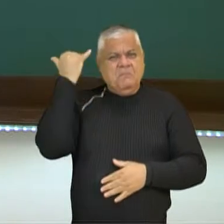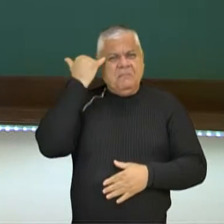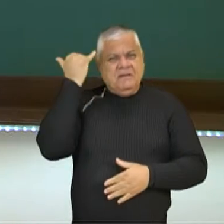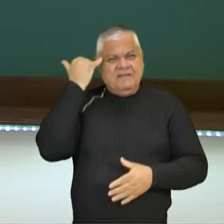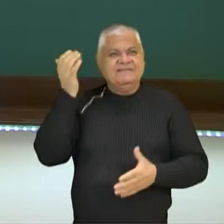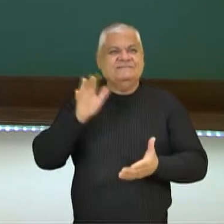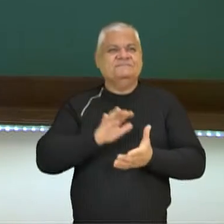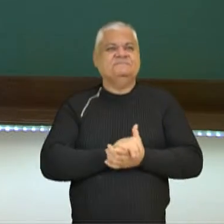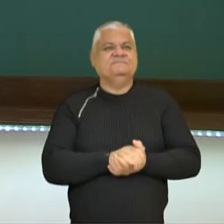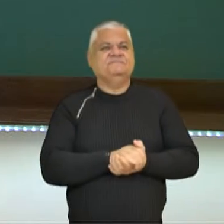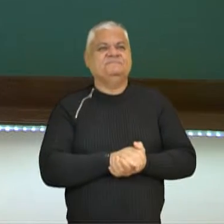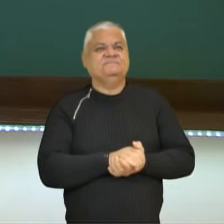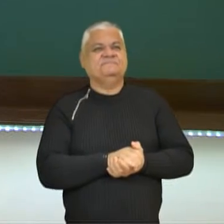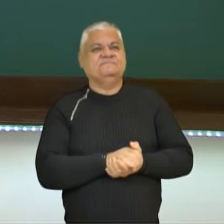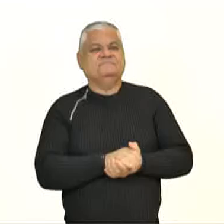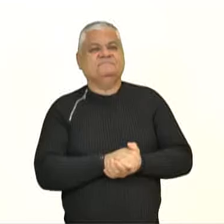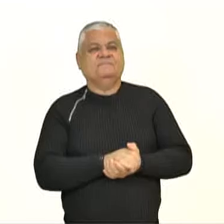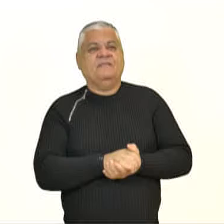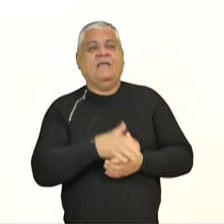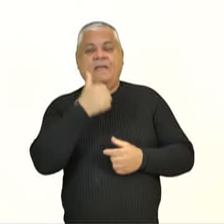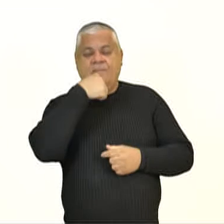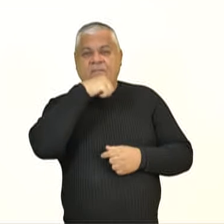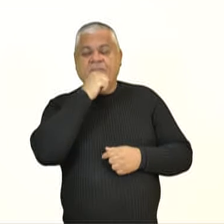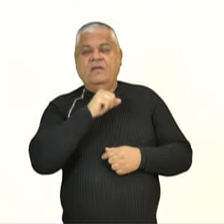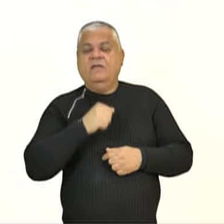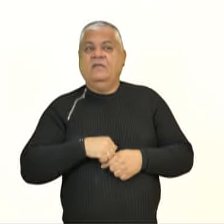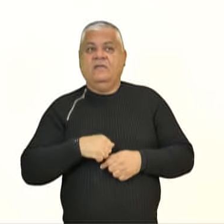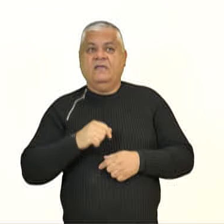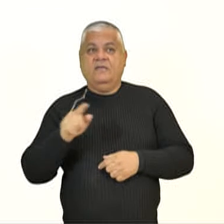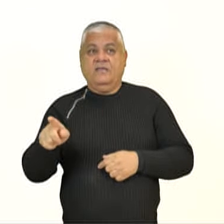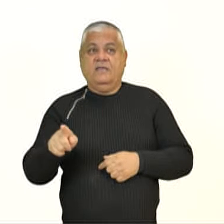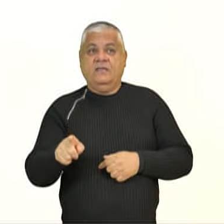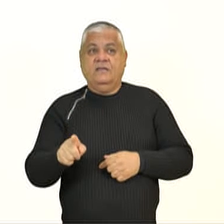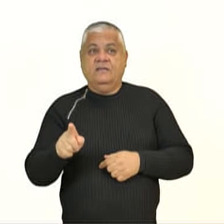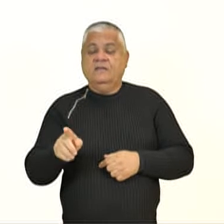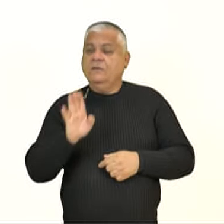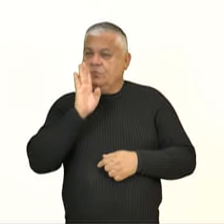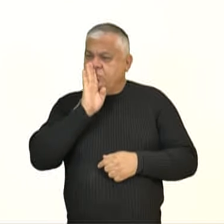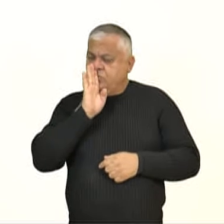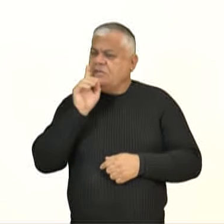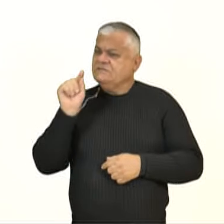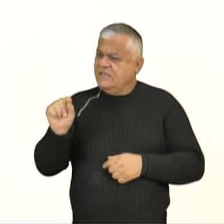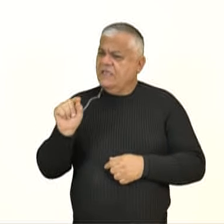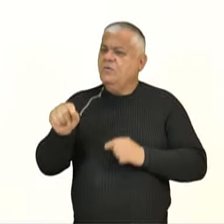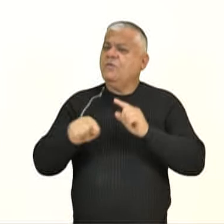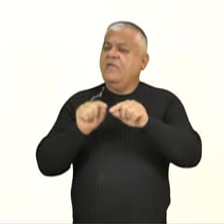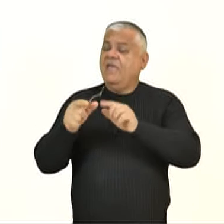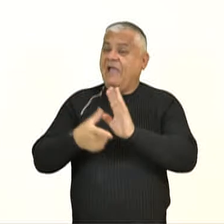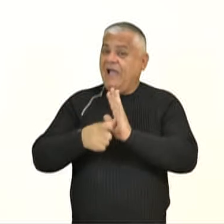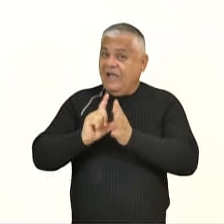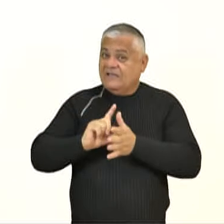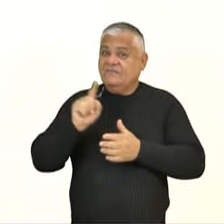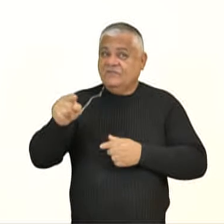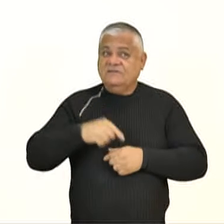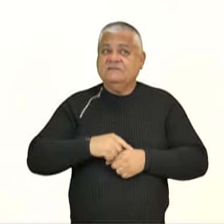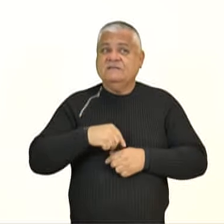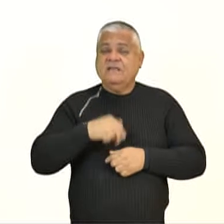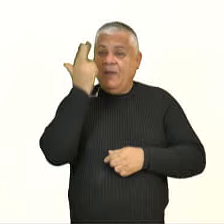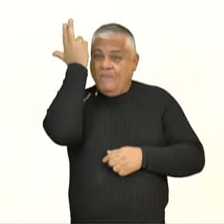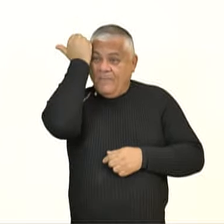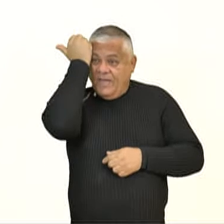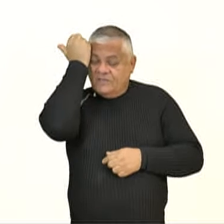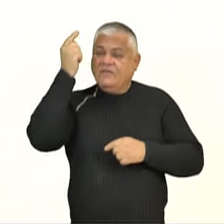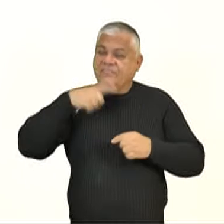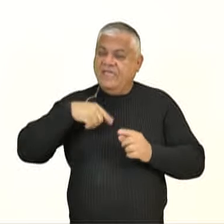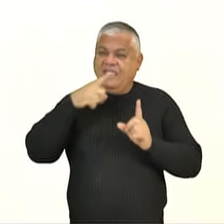preguiçosa? A mãe: caute, que poderá ser que ante a Páscoa venham os